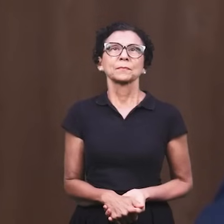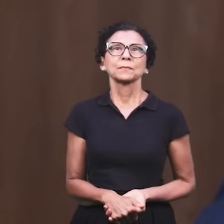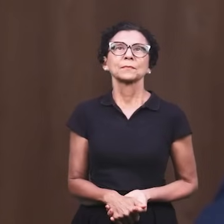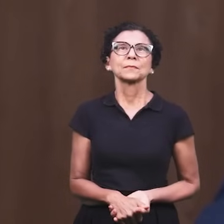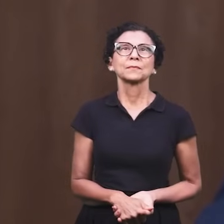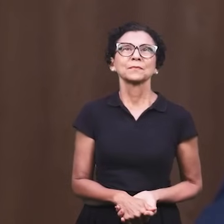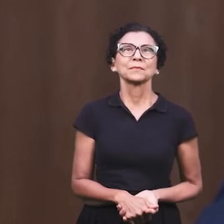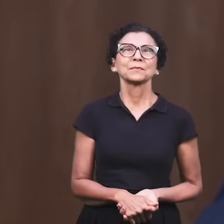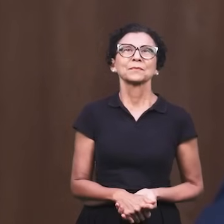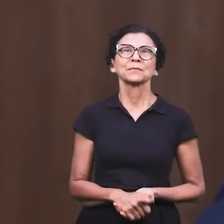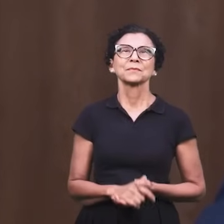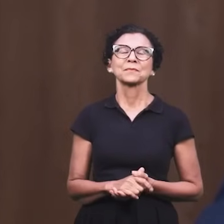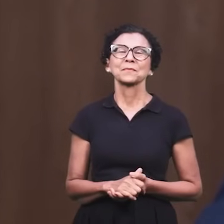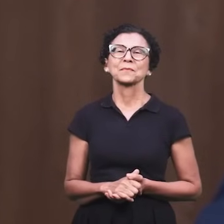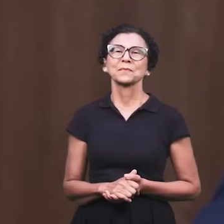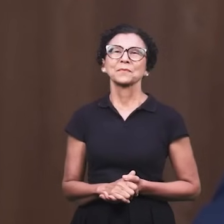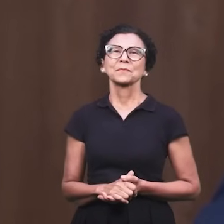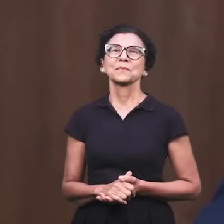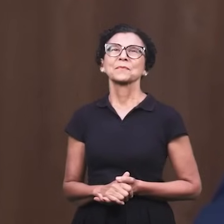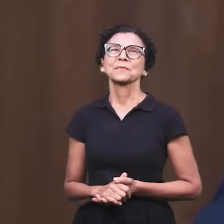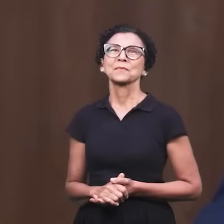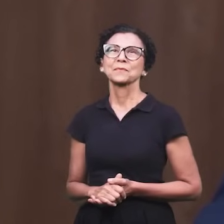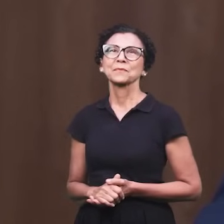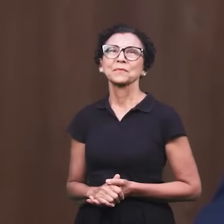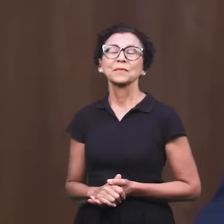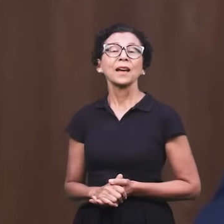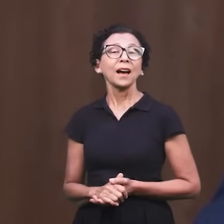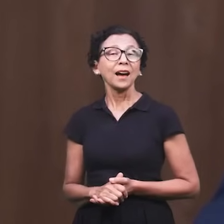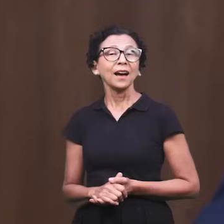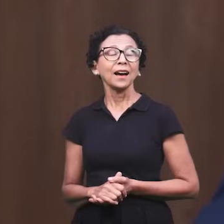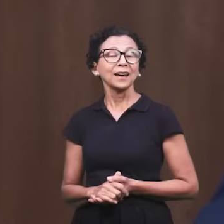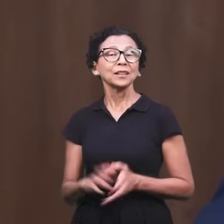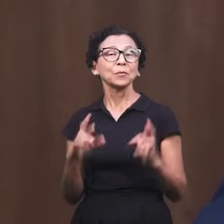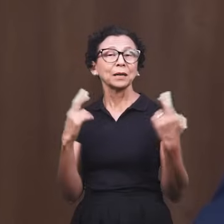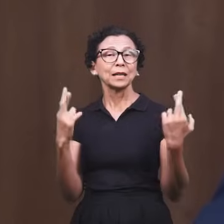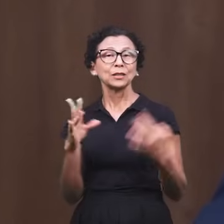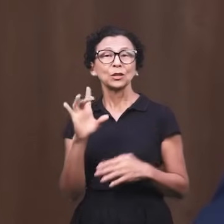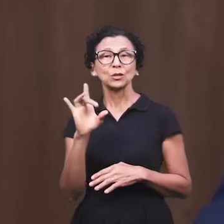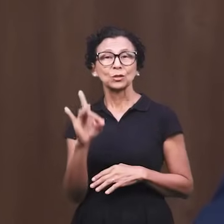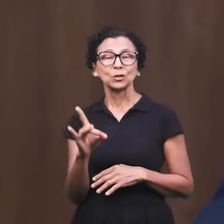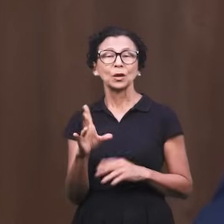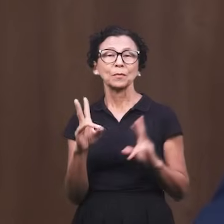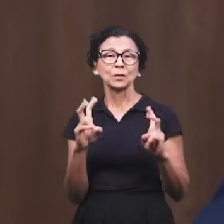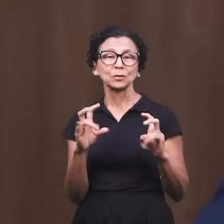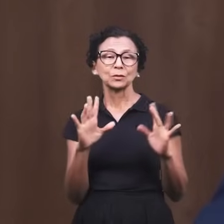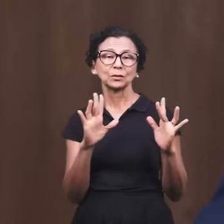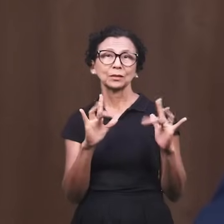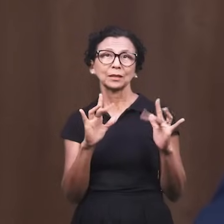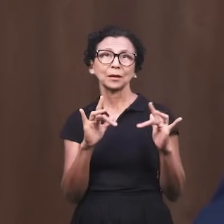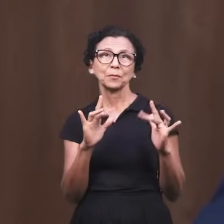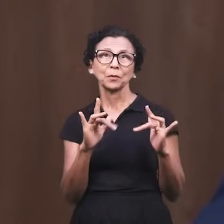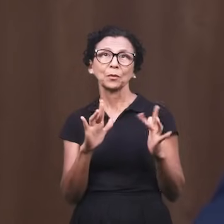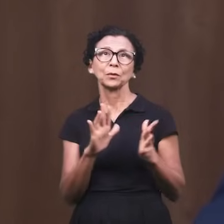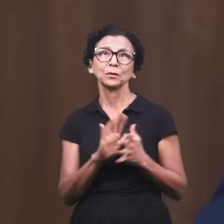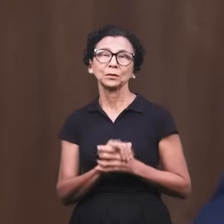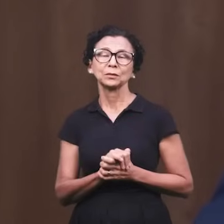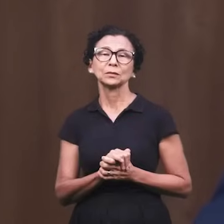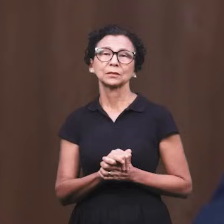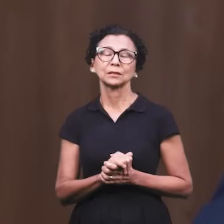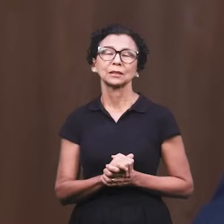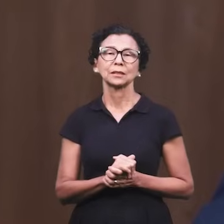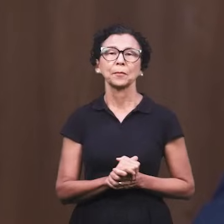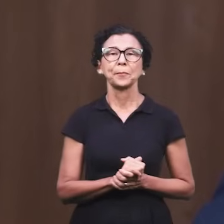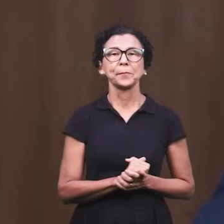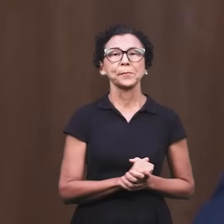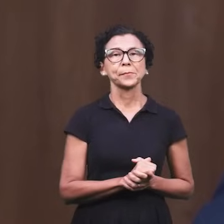para falar sobre namoro, sobre esse assunto. Pode ser um outro assunto, um outro dia, porque tem muitas